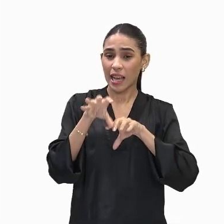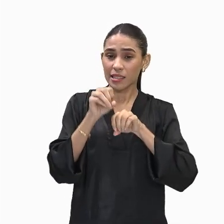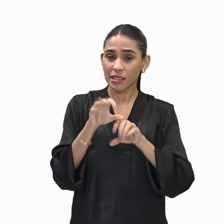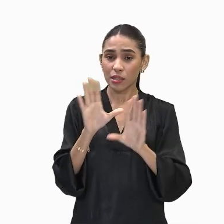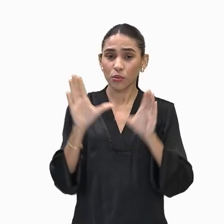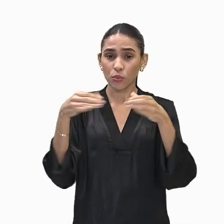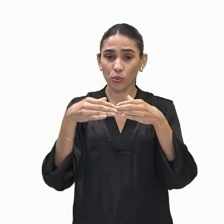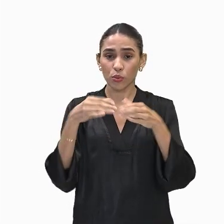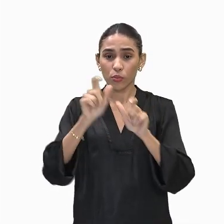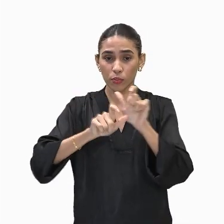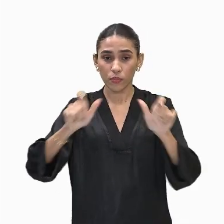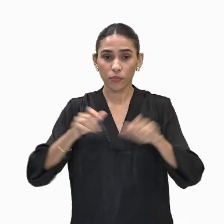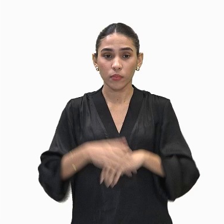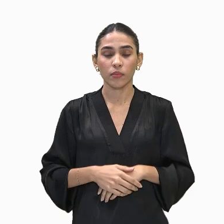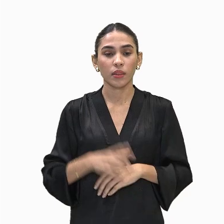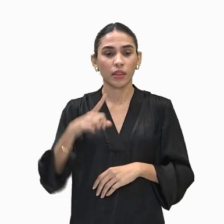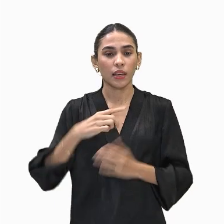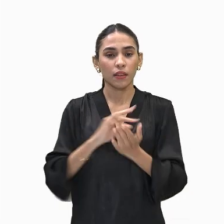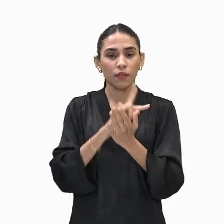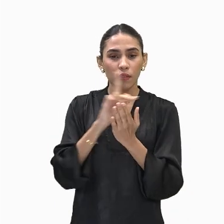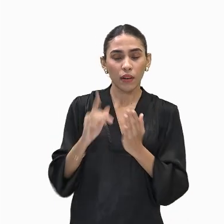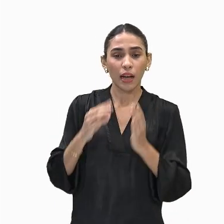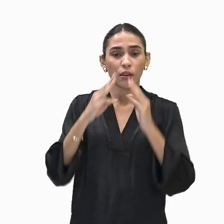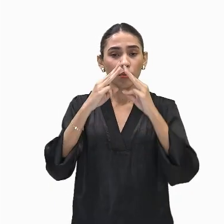temos museus para muitos temas.